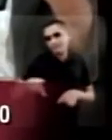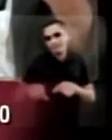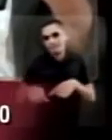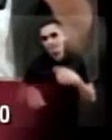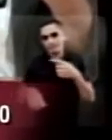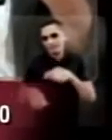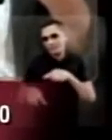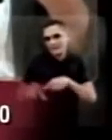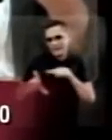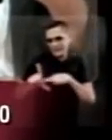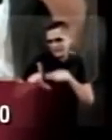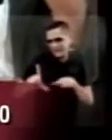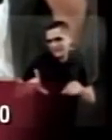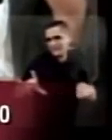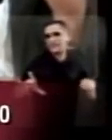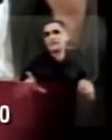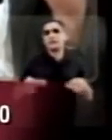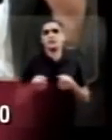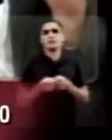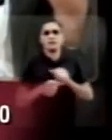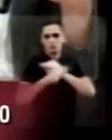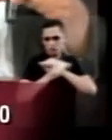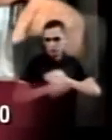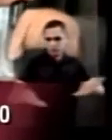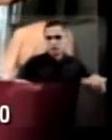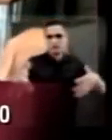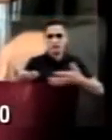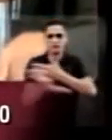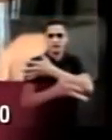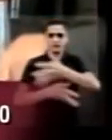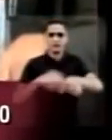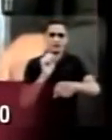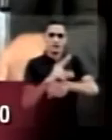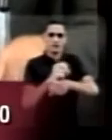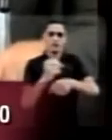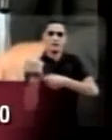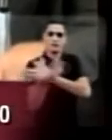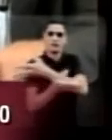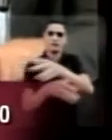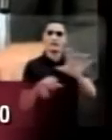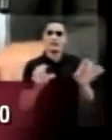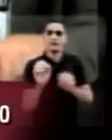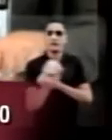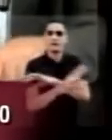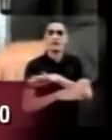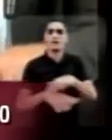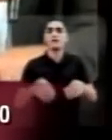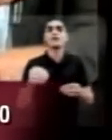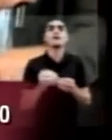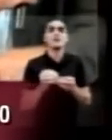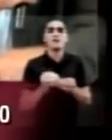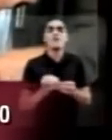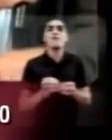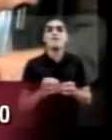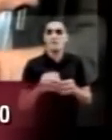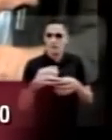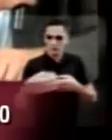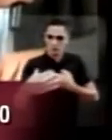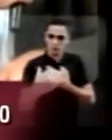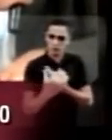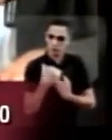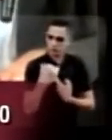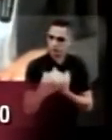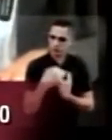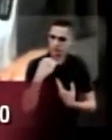de cada indivíduo. Isso vai nos orientar bastante, que daí vai ser os contatos dos casos contaminados.